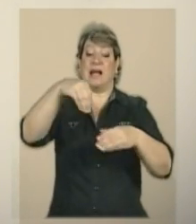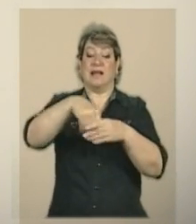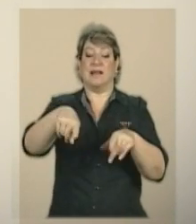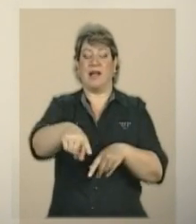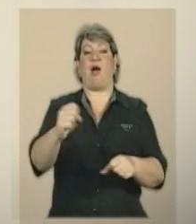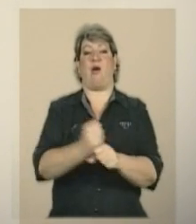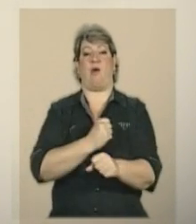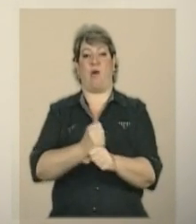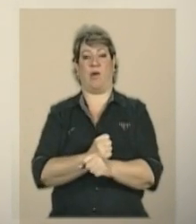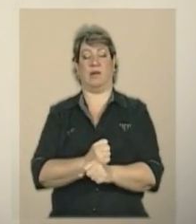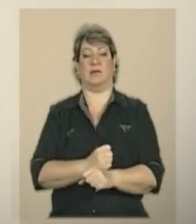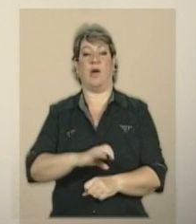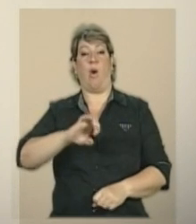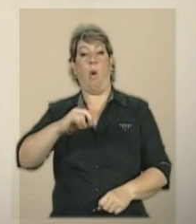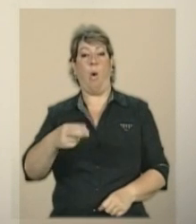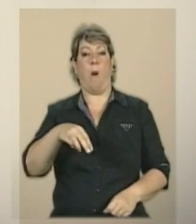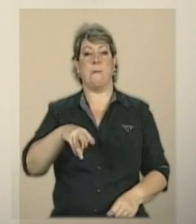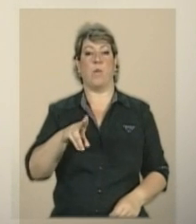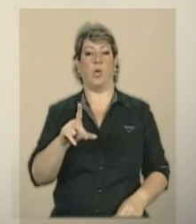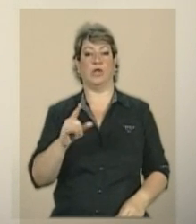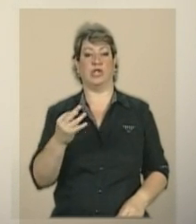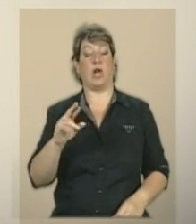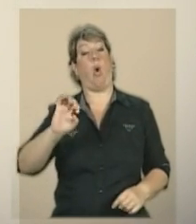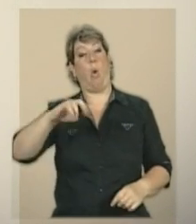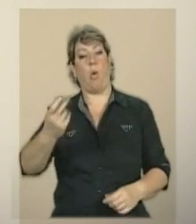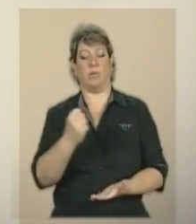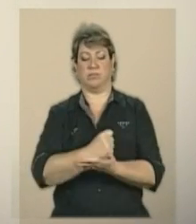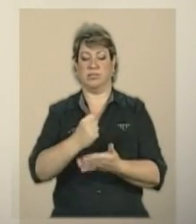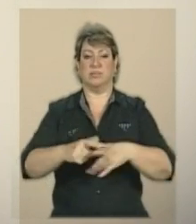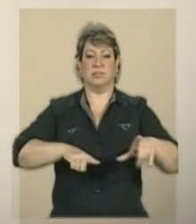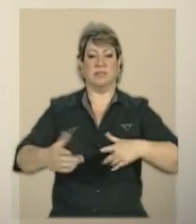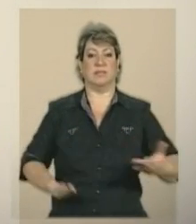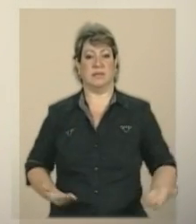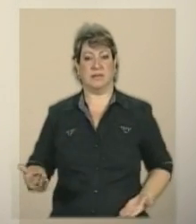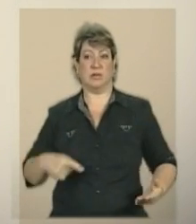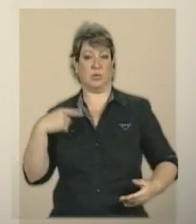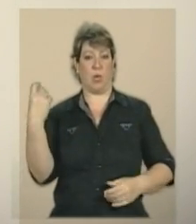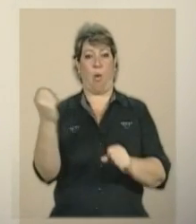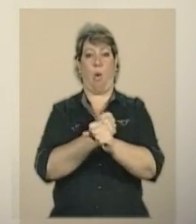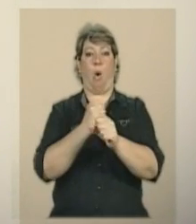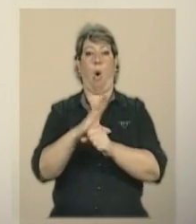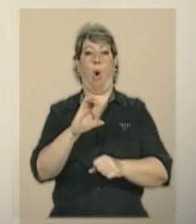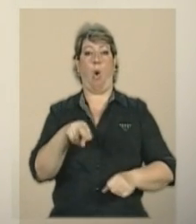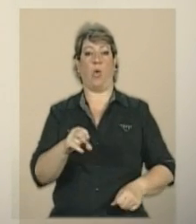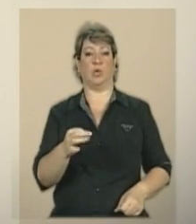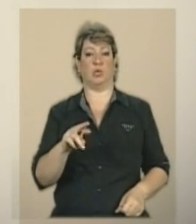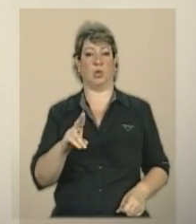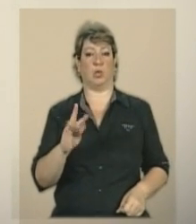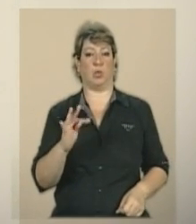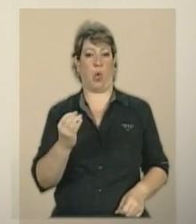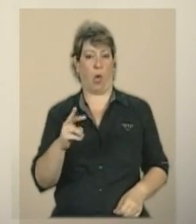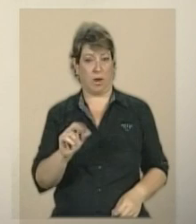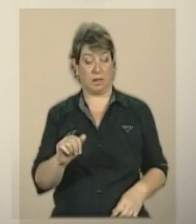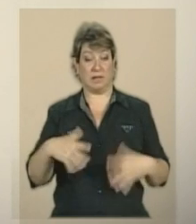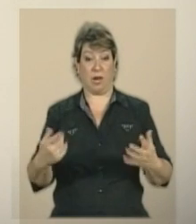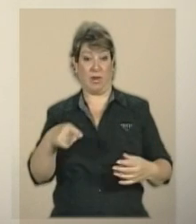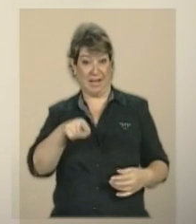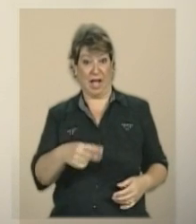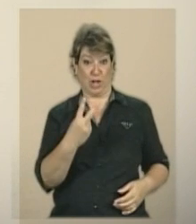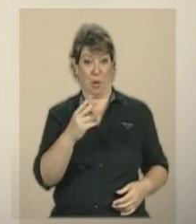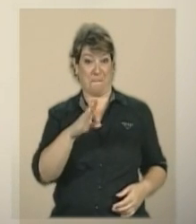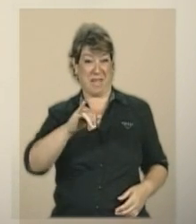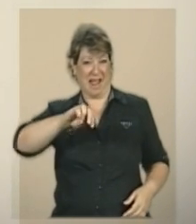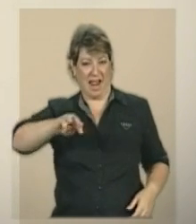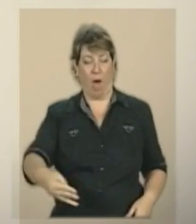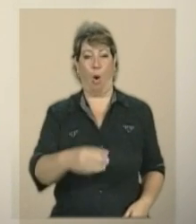seja em regime de multirão ou como empregadas das construtoras assim os 2 bilhões 800 milhões